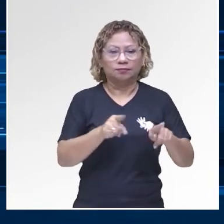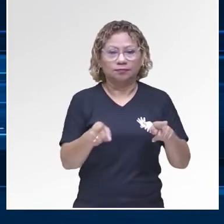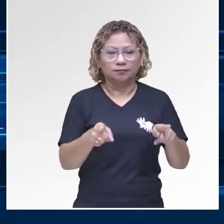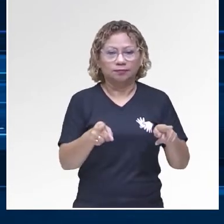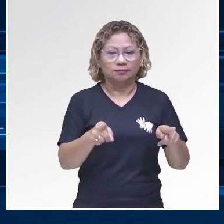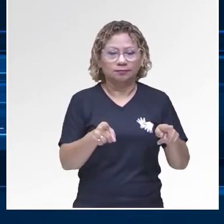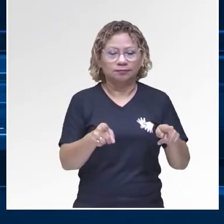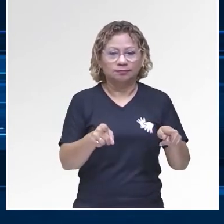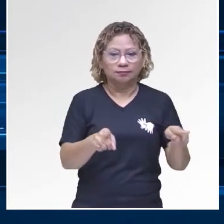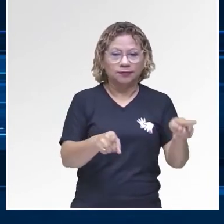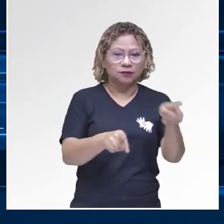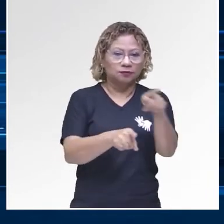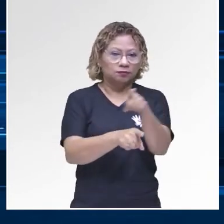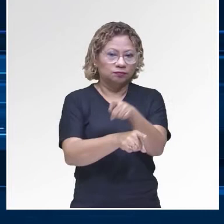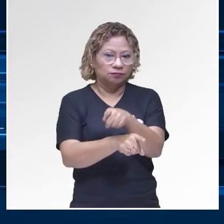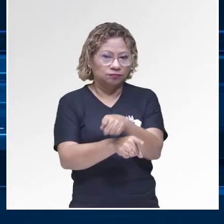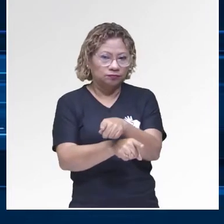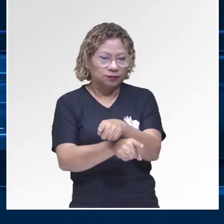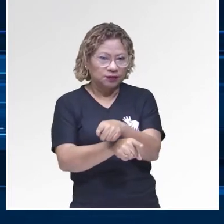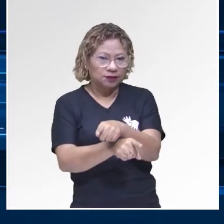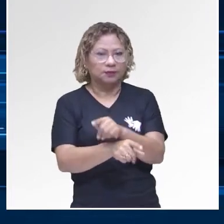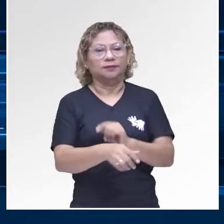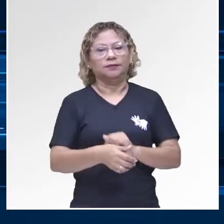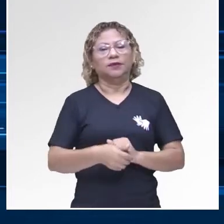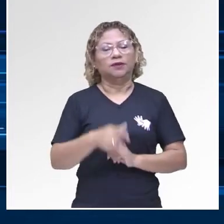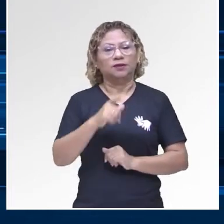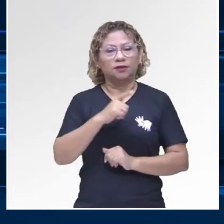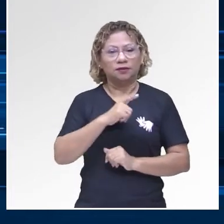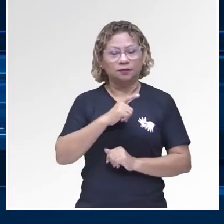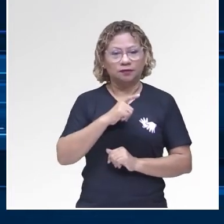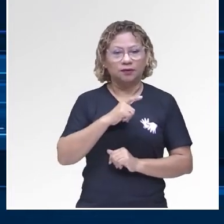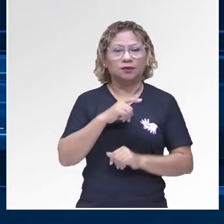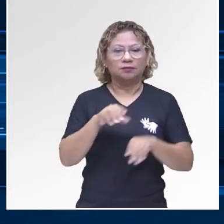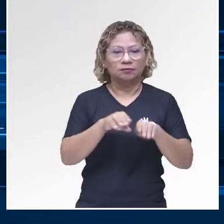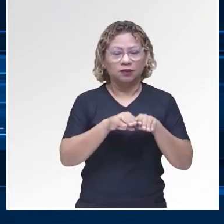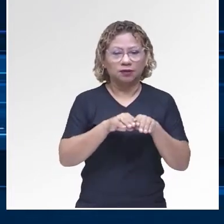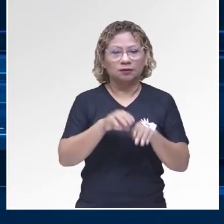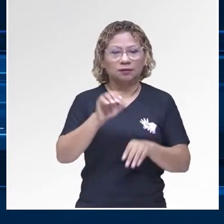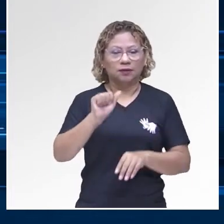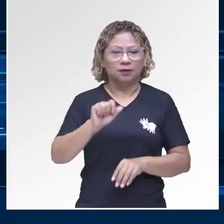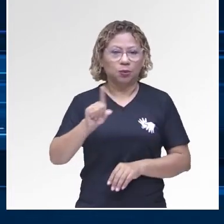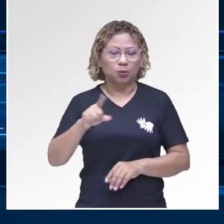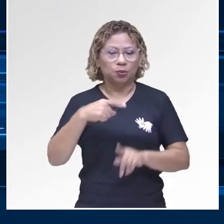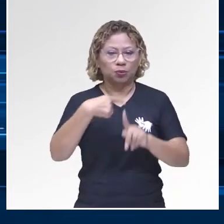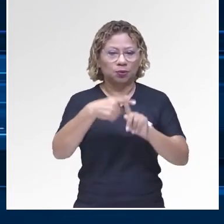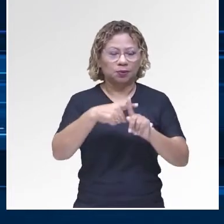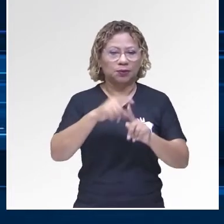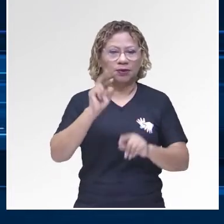quê? A2 igual a A1 mais R.